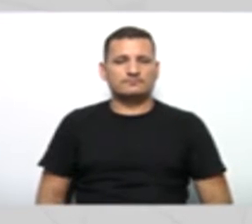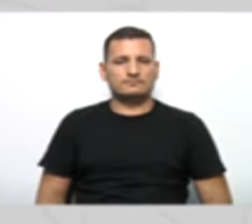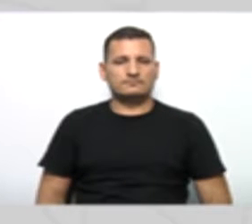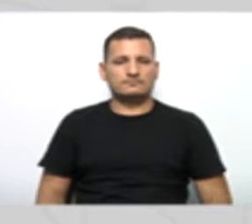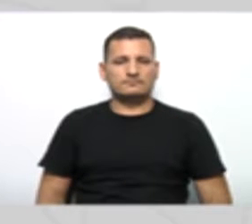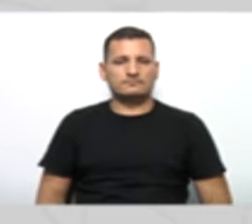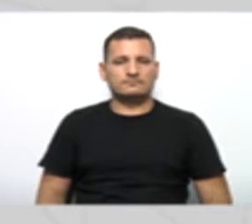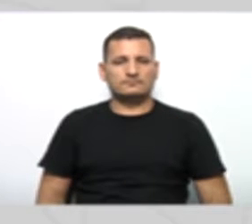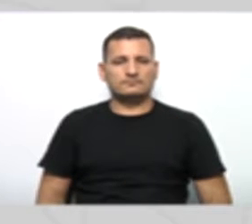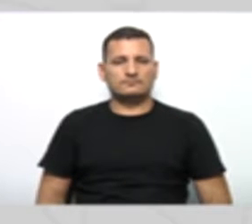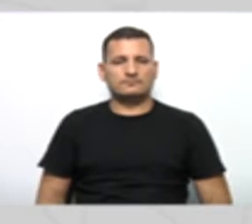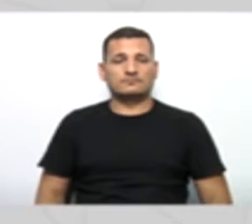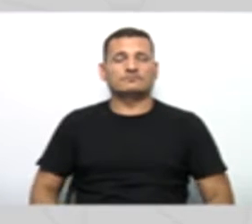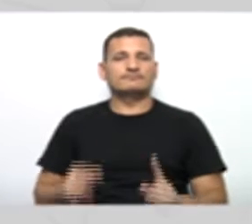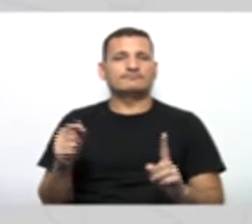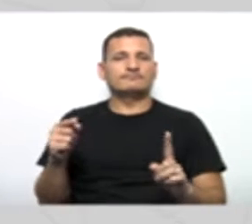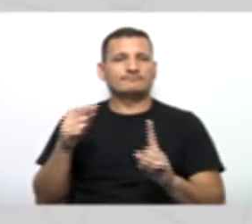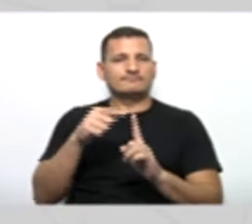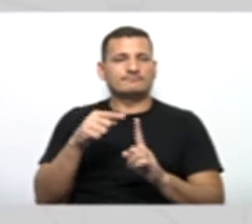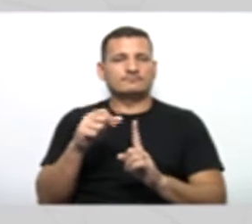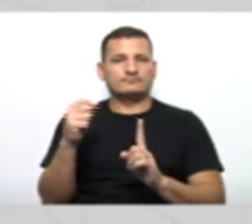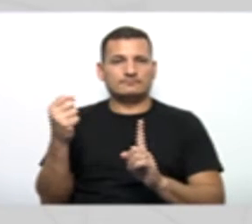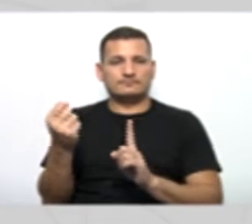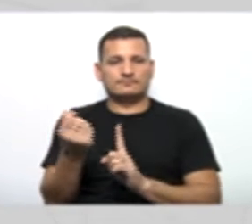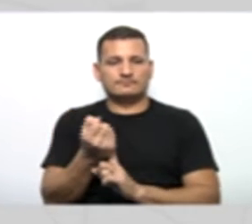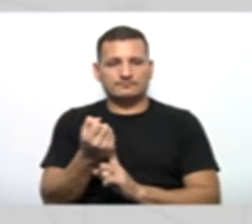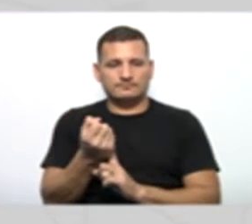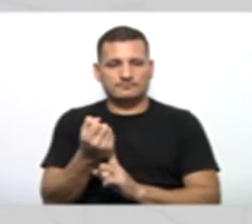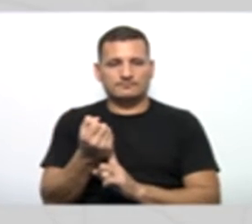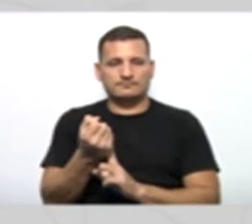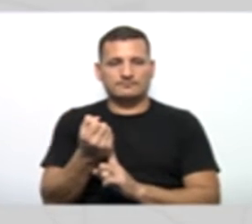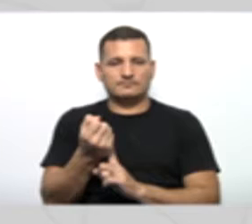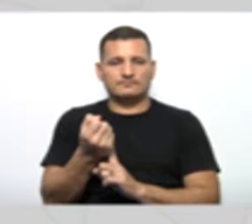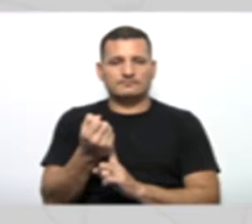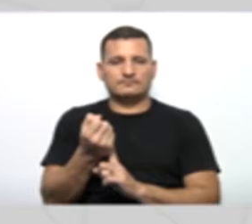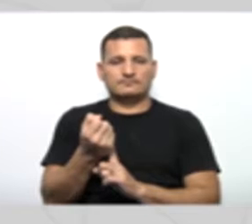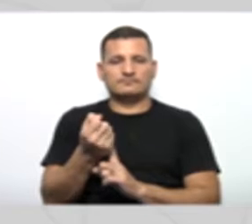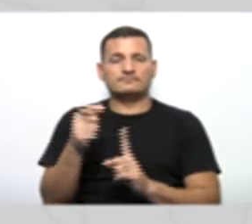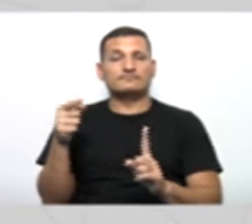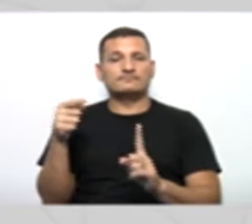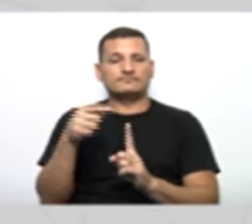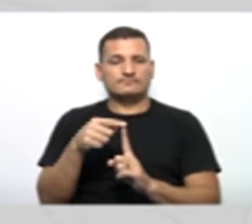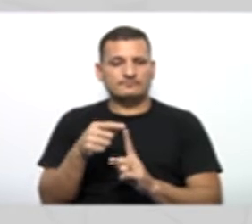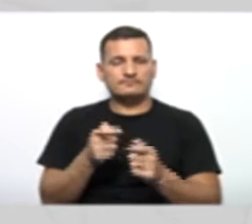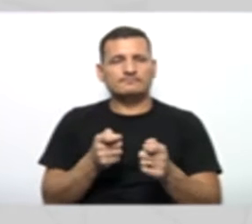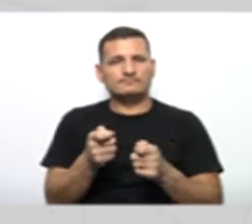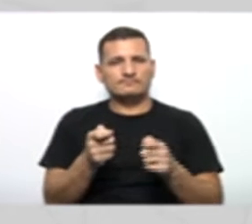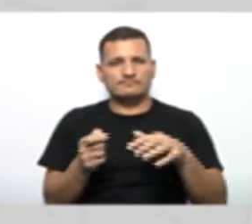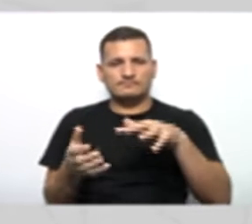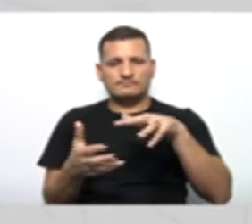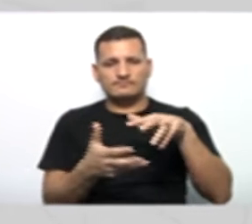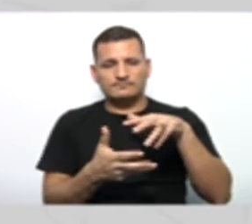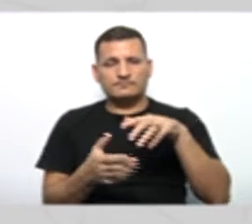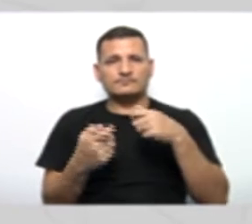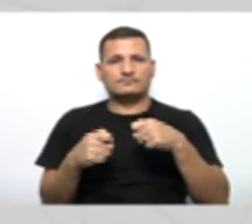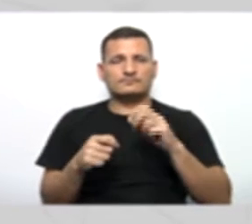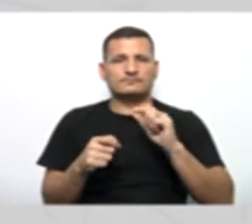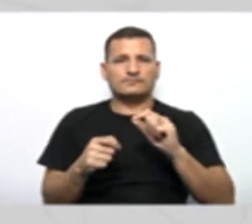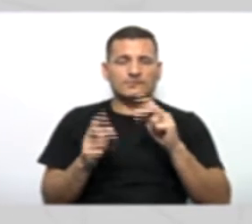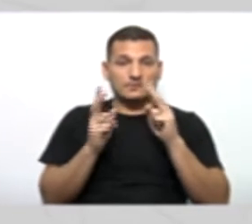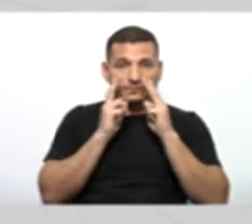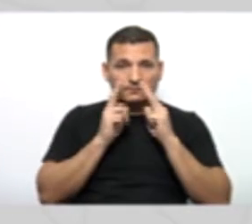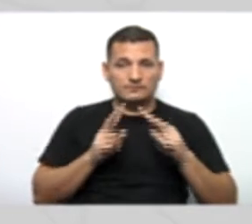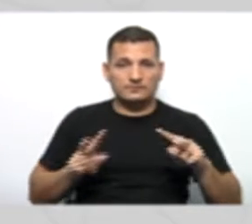Os indicadores sociais, os indicadores de sustentabilidade, exigem uma visão integrada,